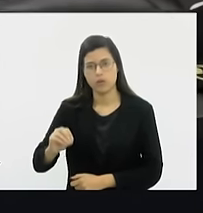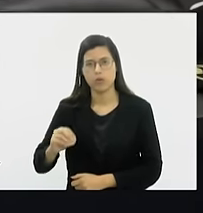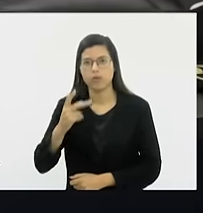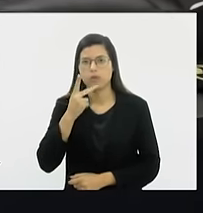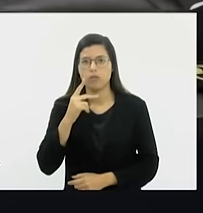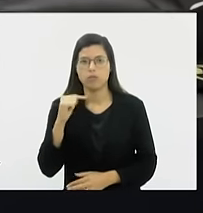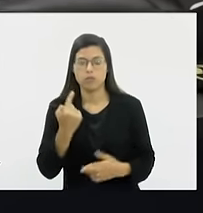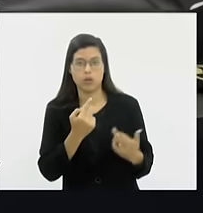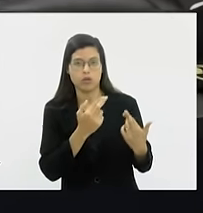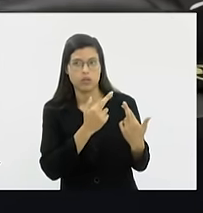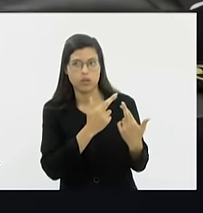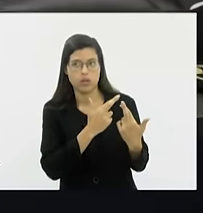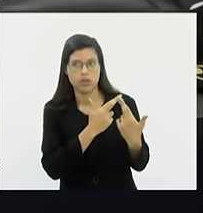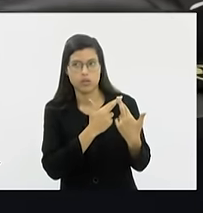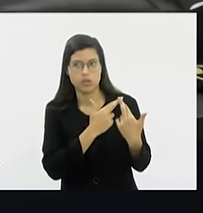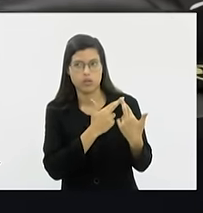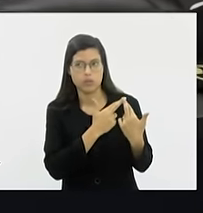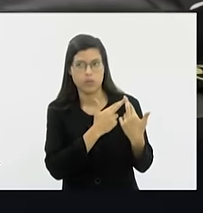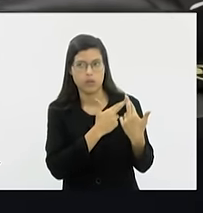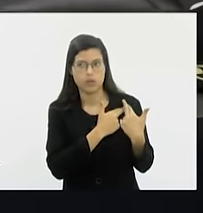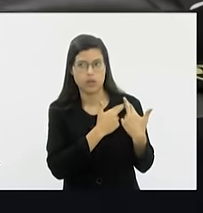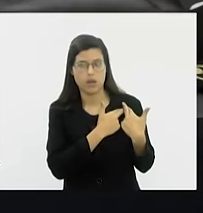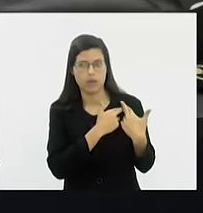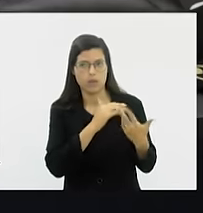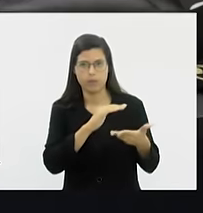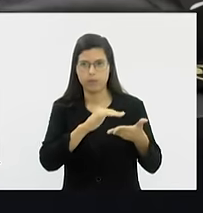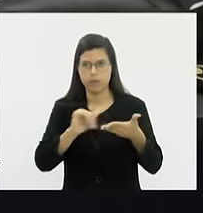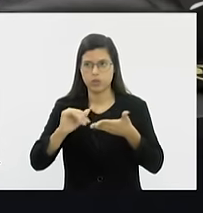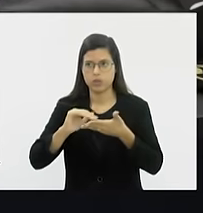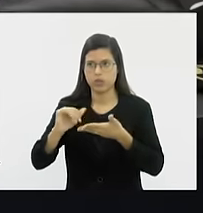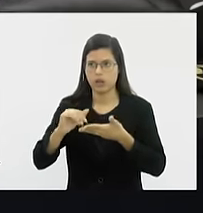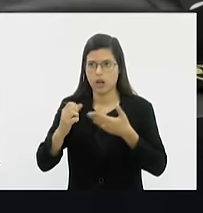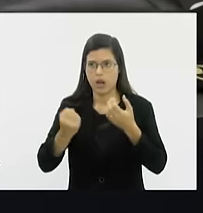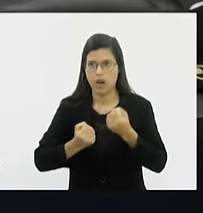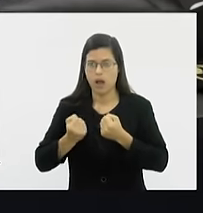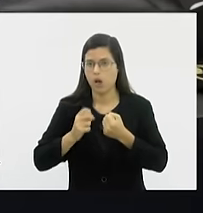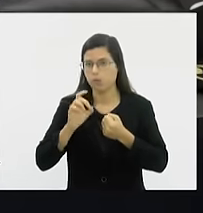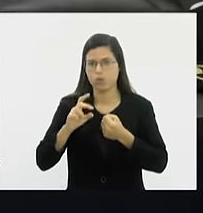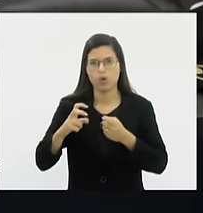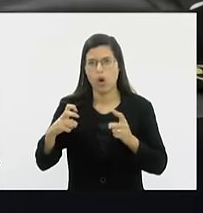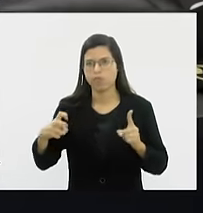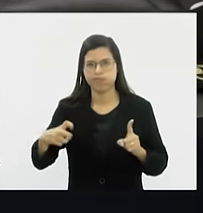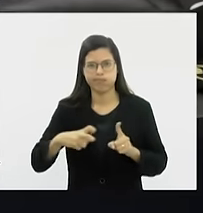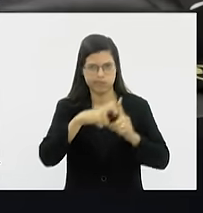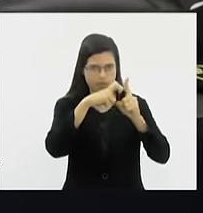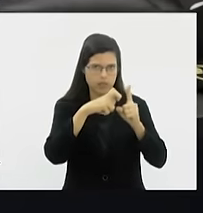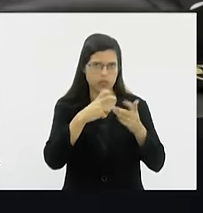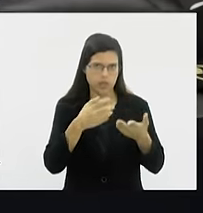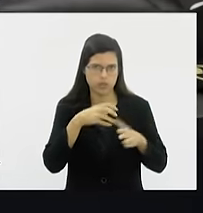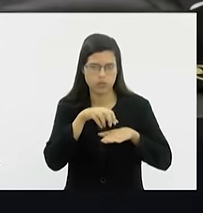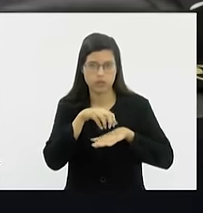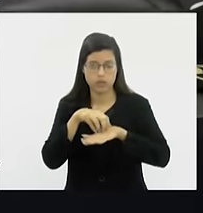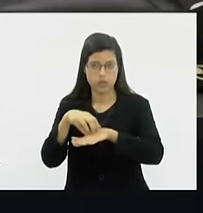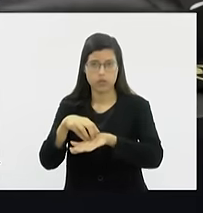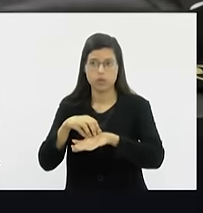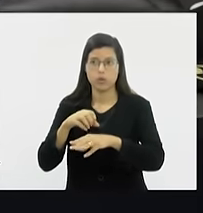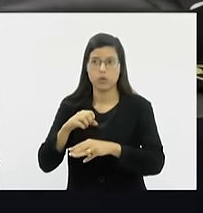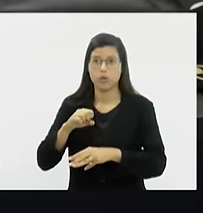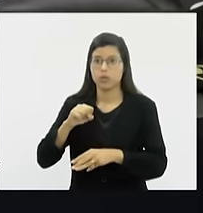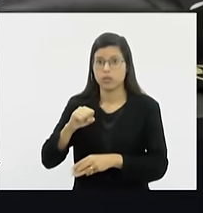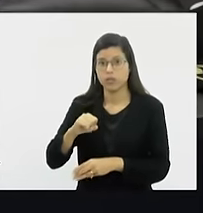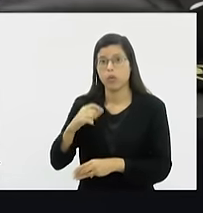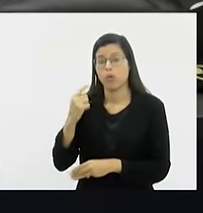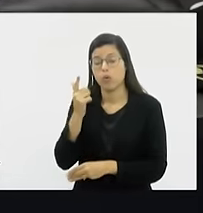rebocar, por remover carros envolvidos em acidente de trânsito. Então, para que nós podemos voltar até a